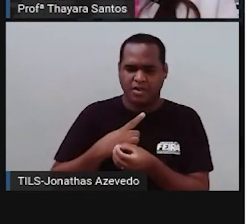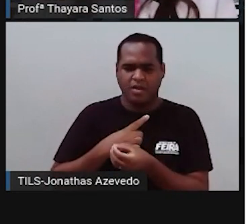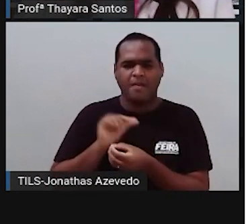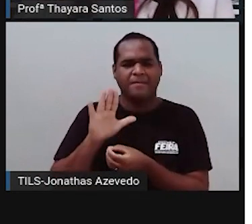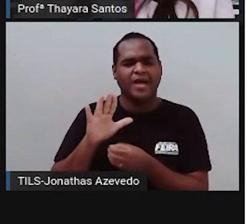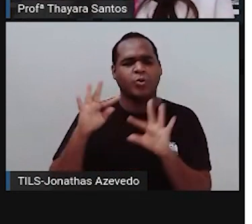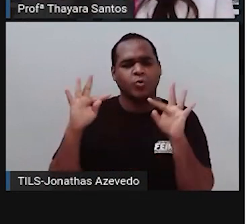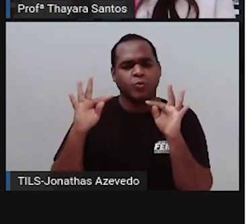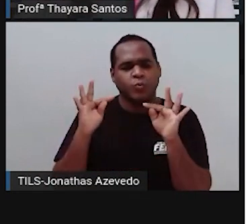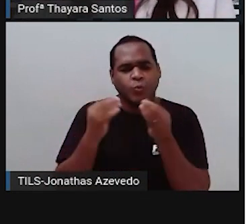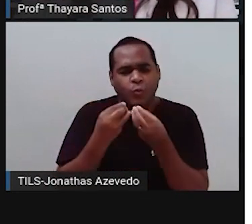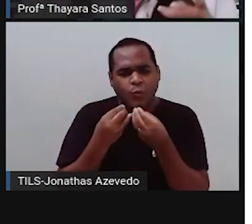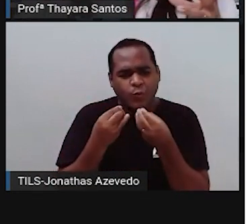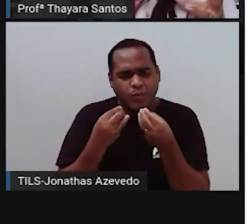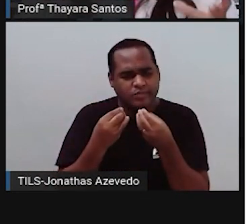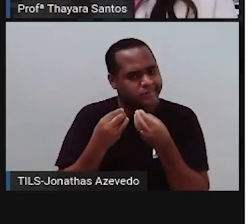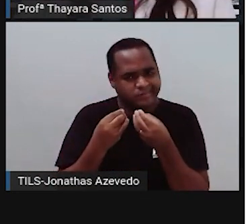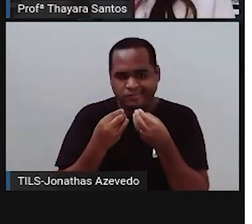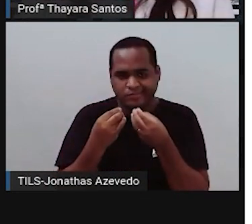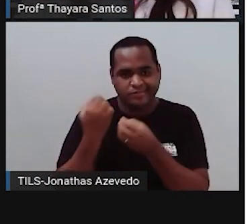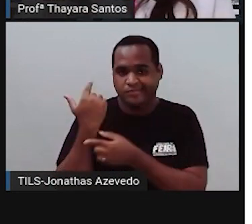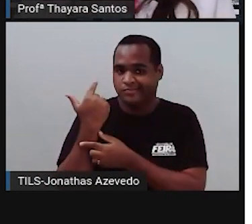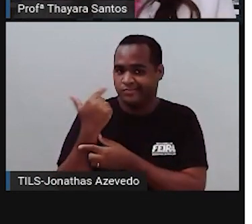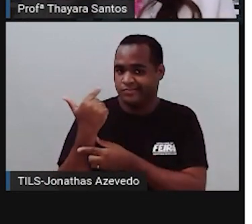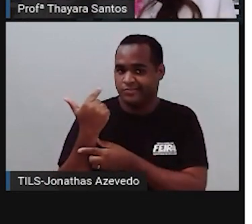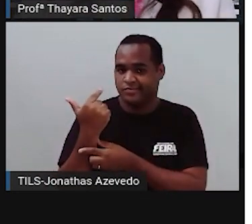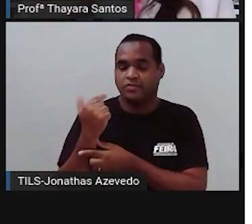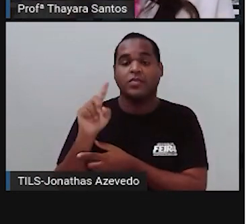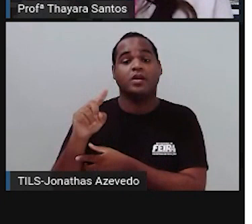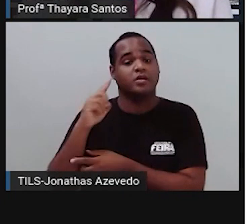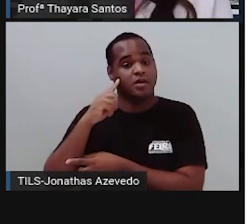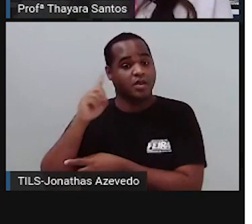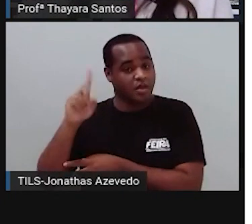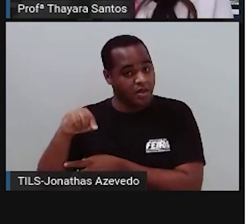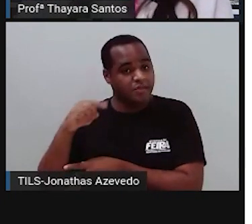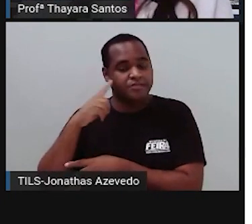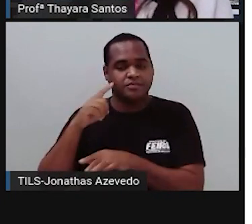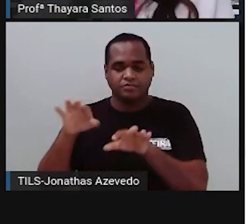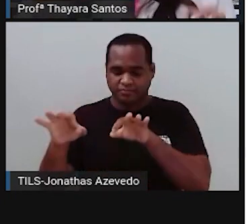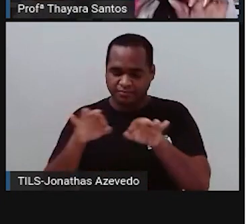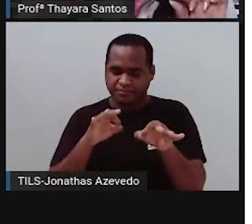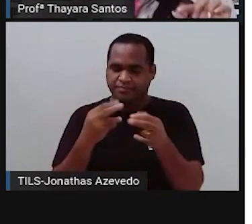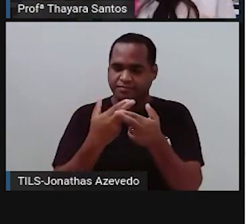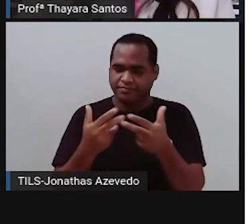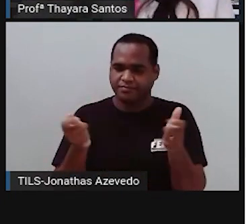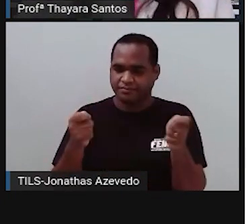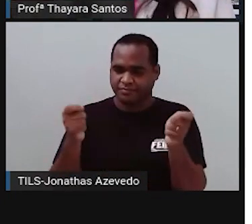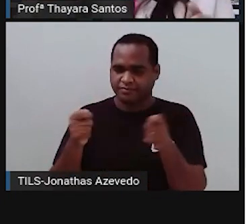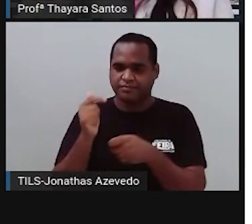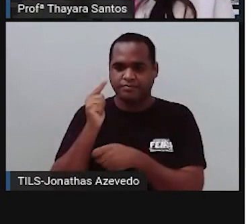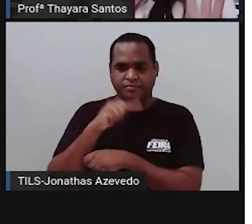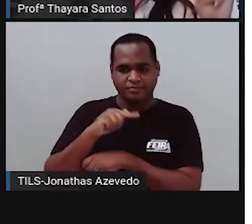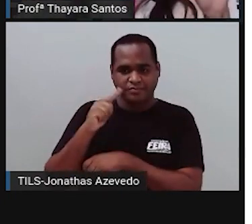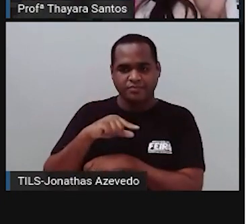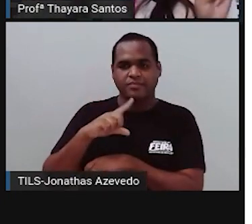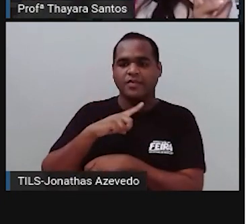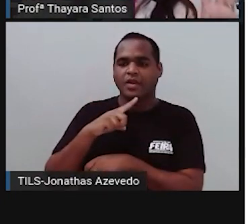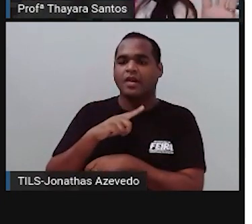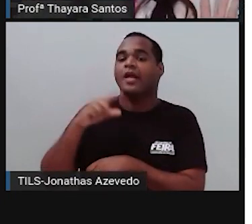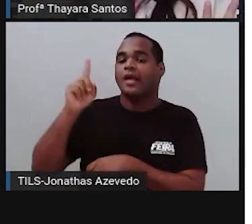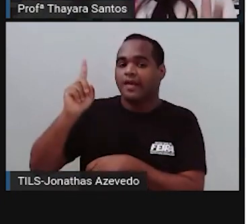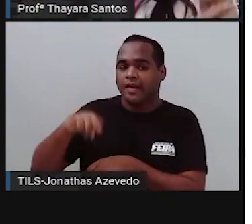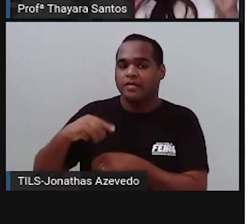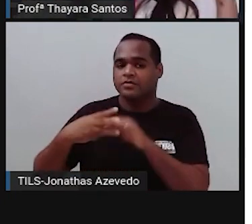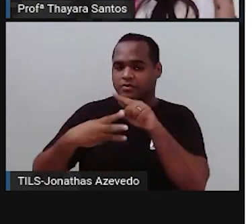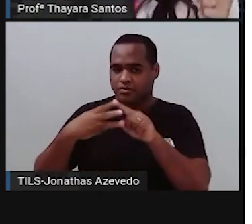ainda os órgãos. E são esses órgãos que vão ser formados nessa etapa de organogênese. E eles vão ser formados a partir daqueles 3